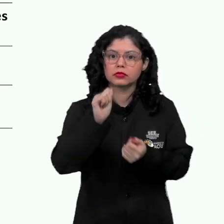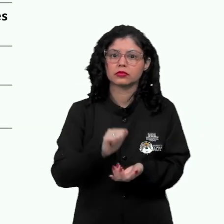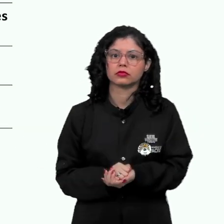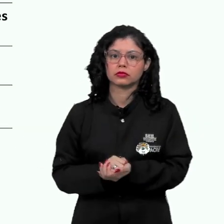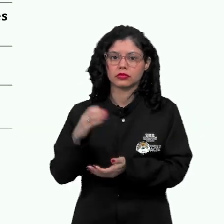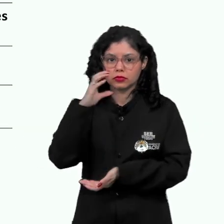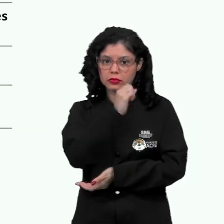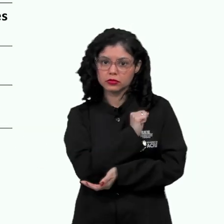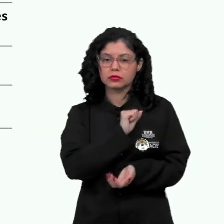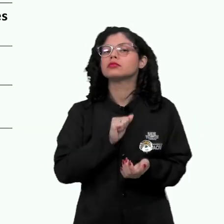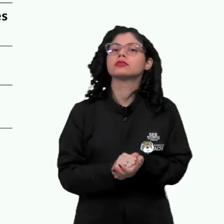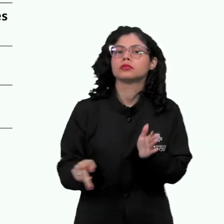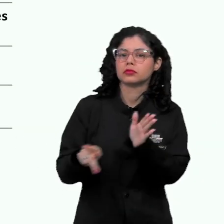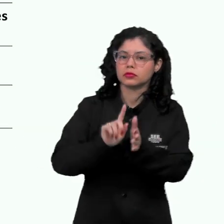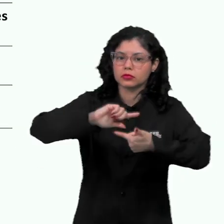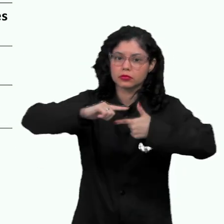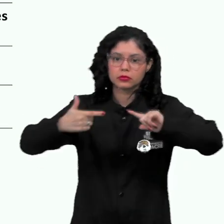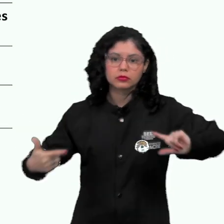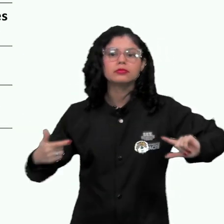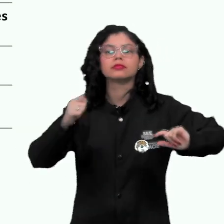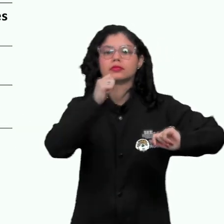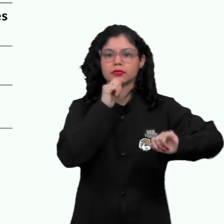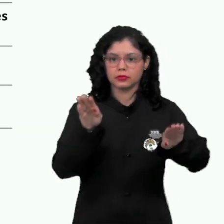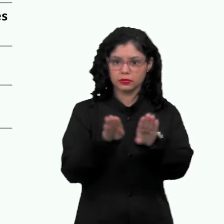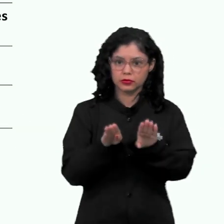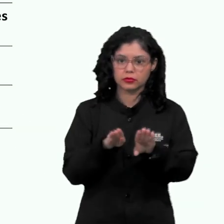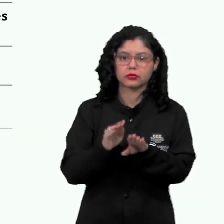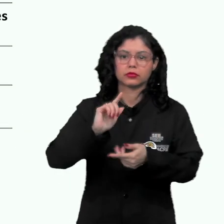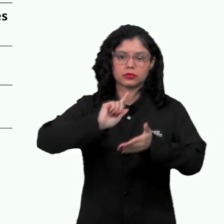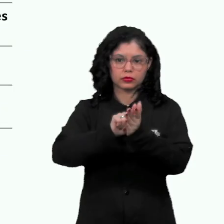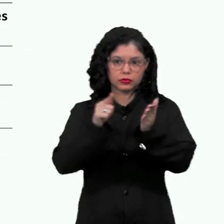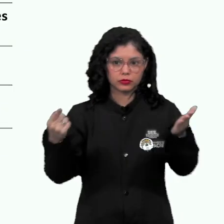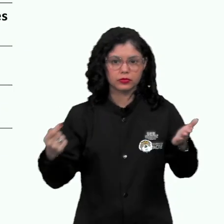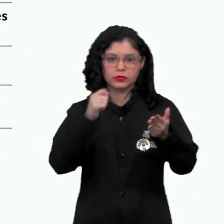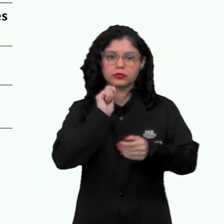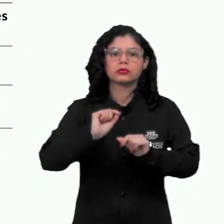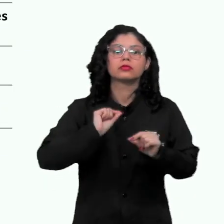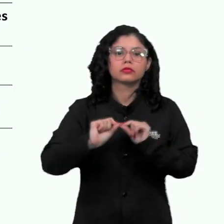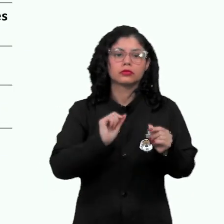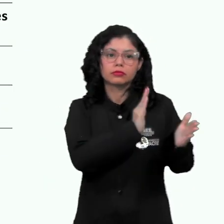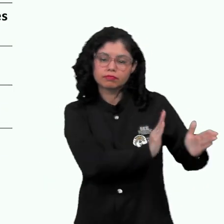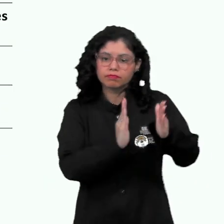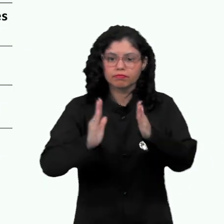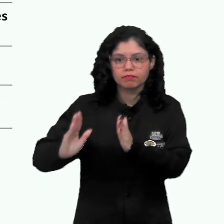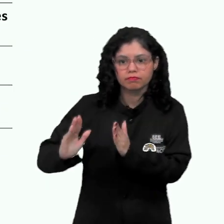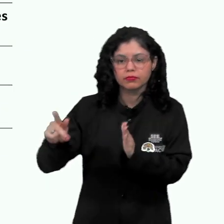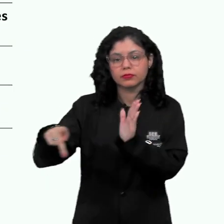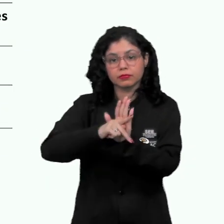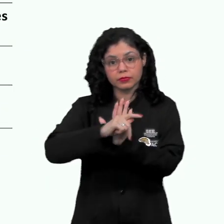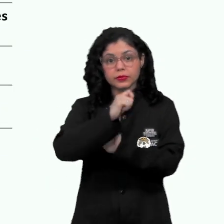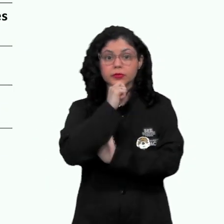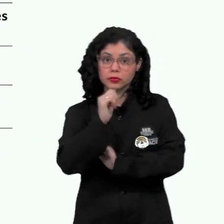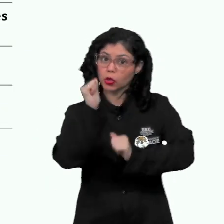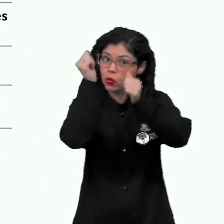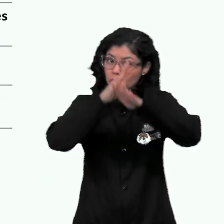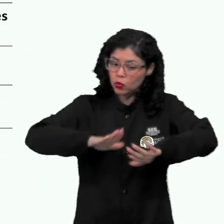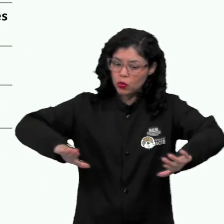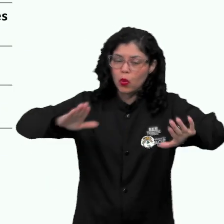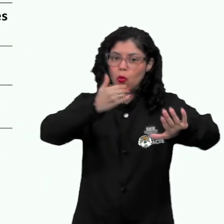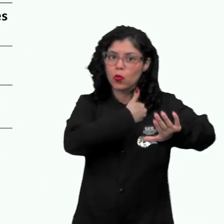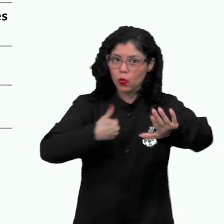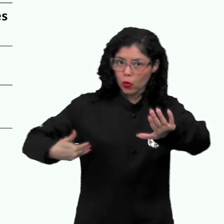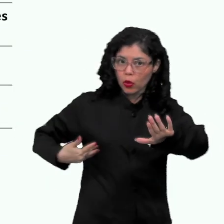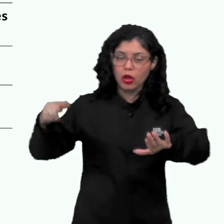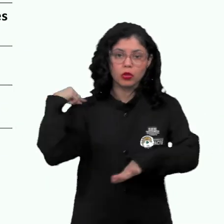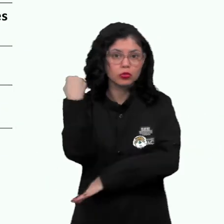uma forma mais moderna também de jornalismo. Nós temos uma participação ativa do público, uma vez